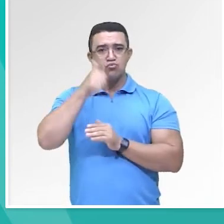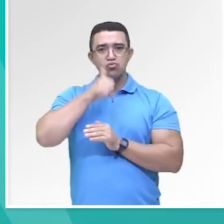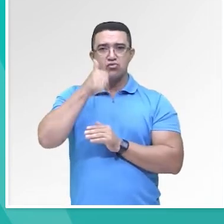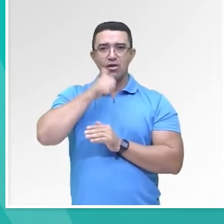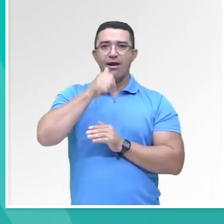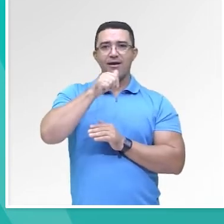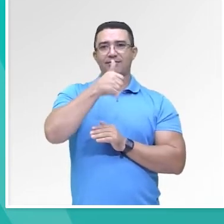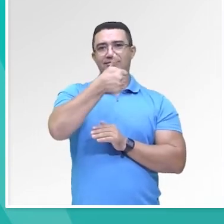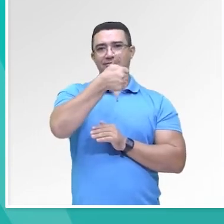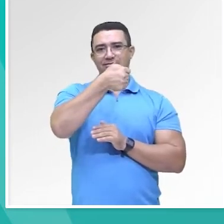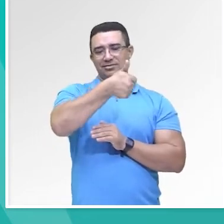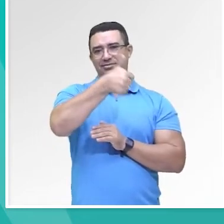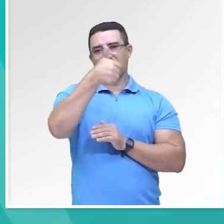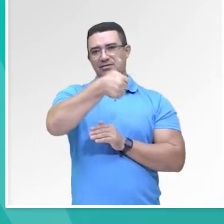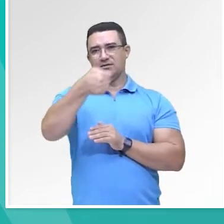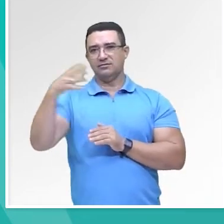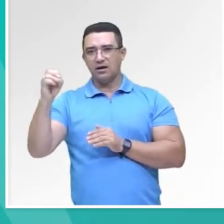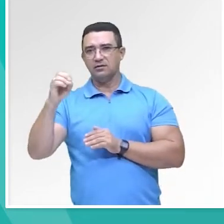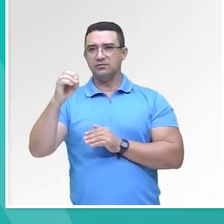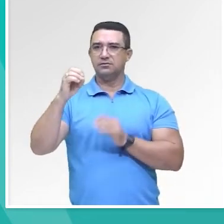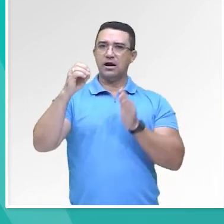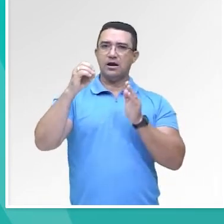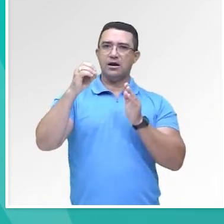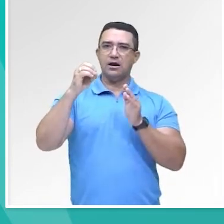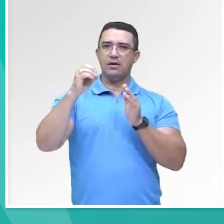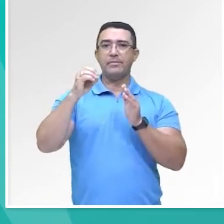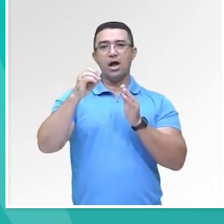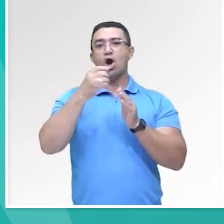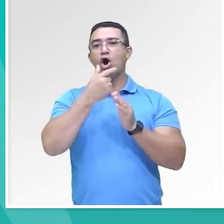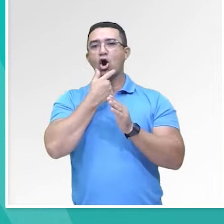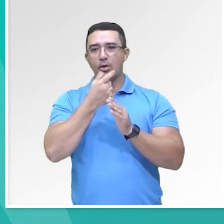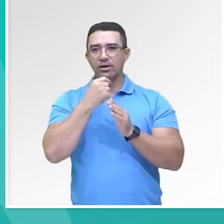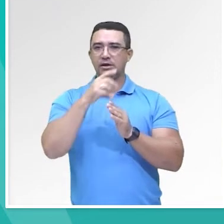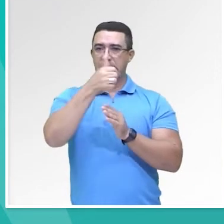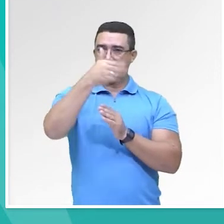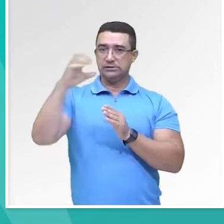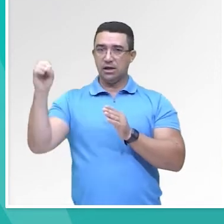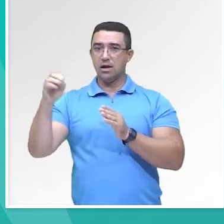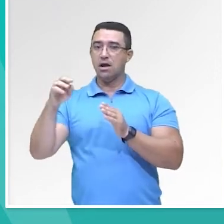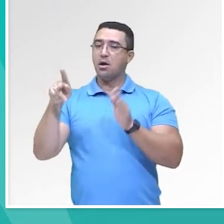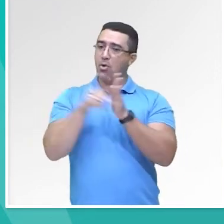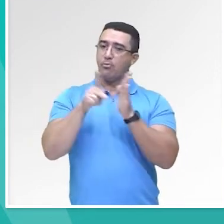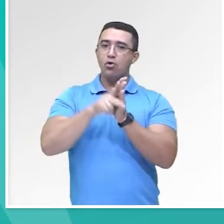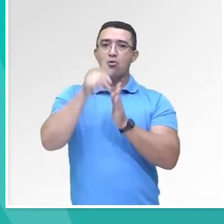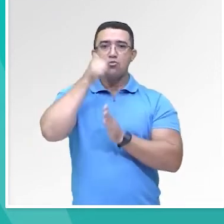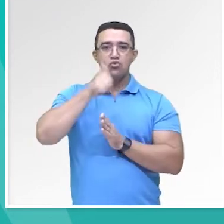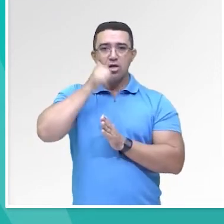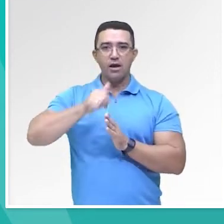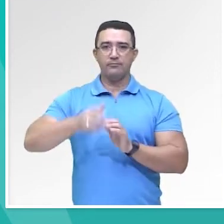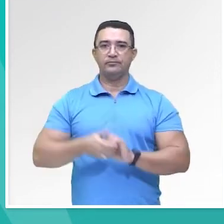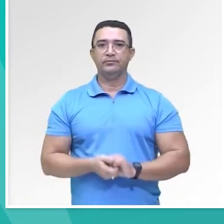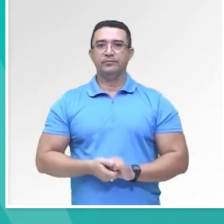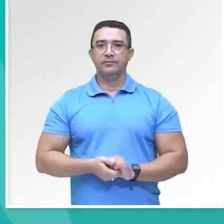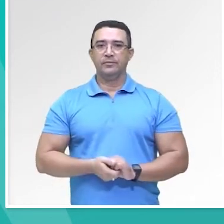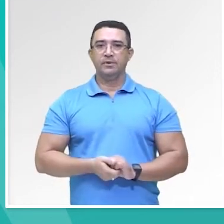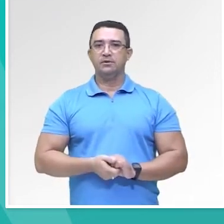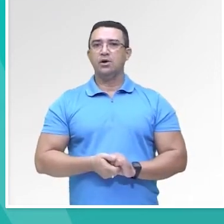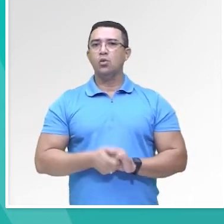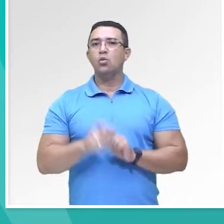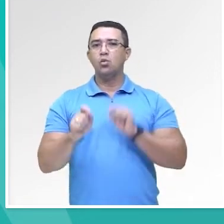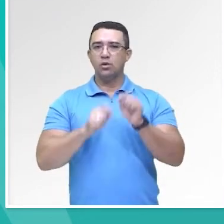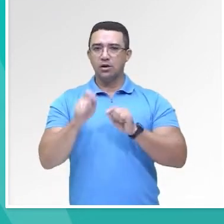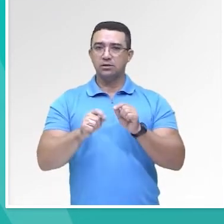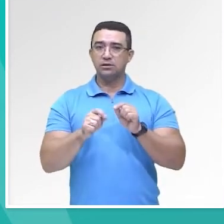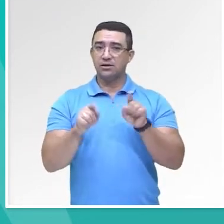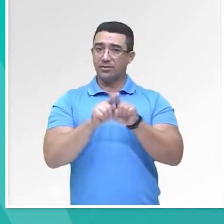as corridas com obstáculos, ou a corrida com obstáculo, que são, o seu percurso são de 3.000